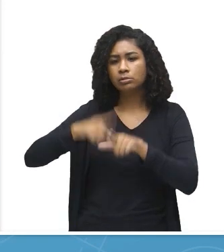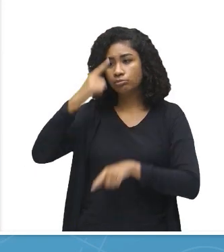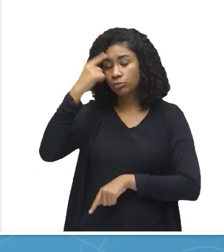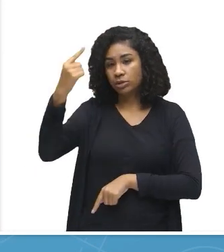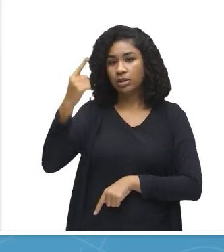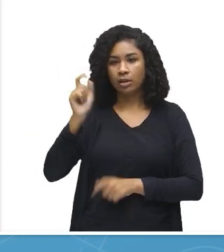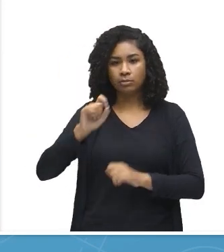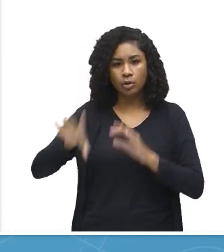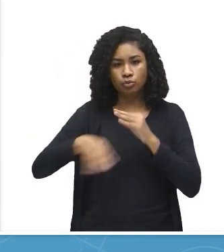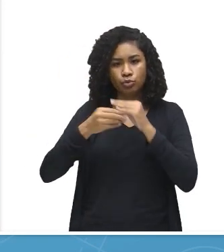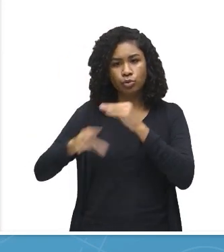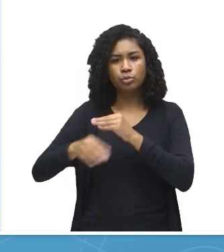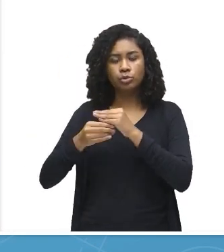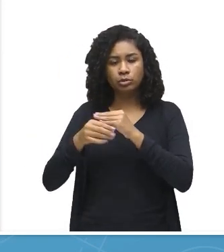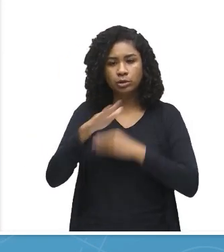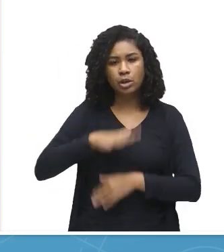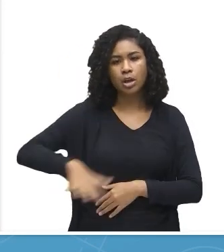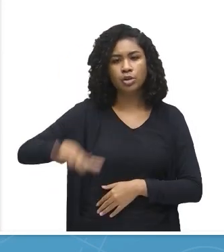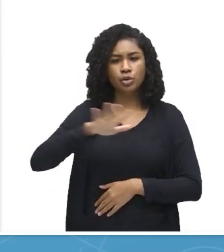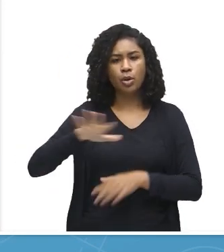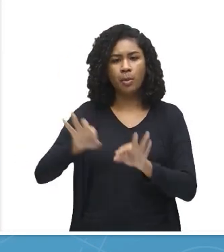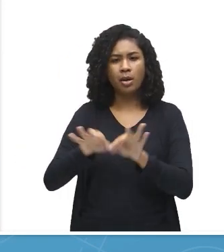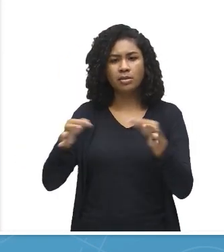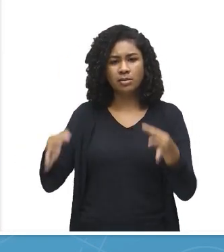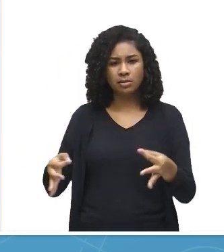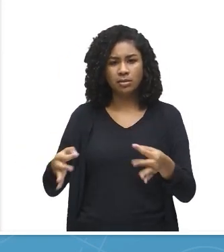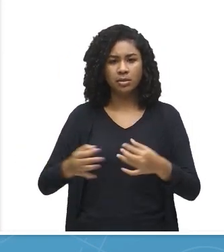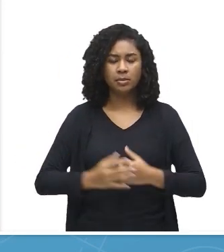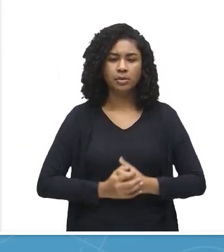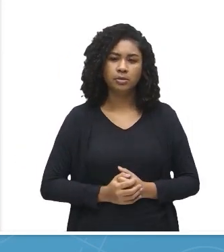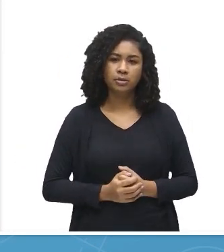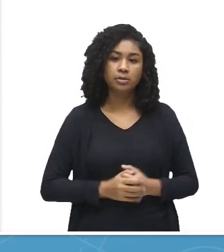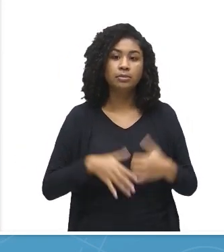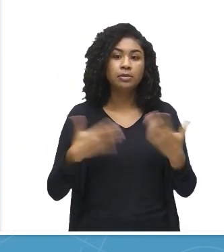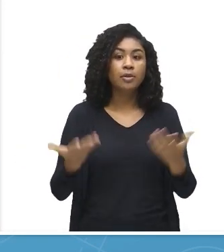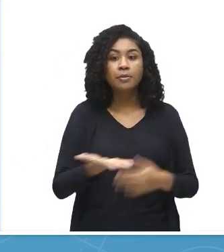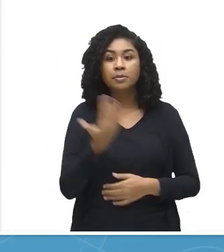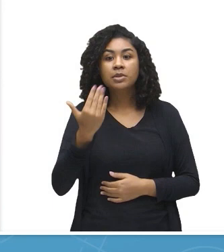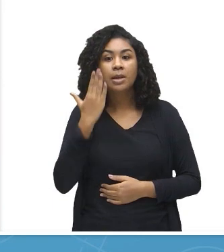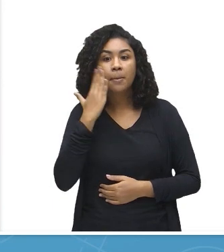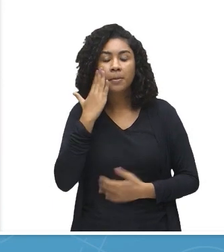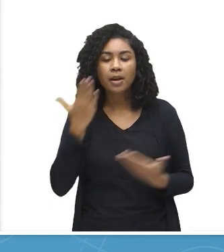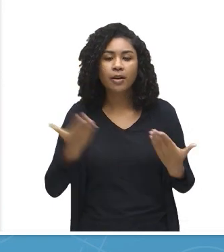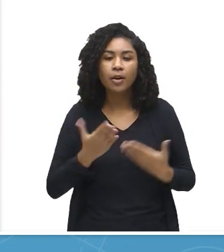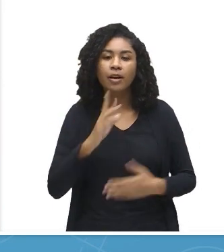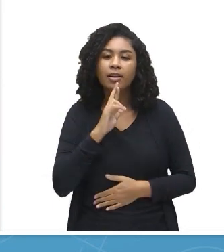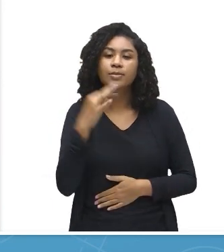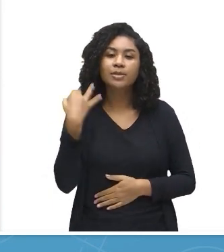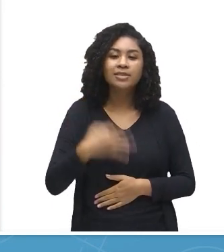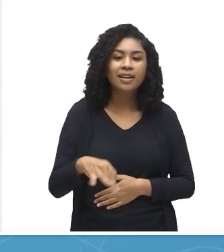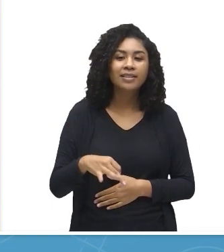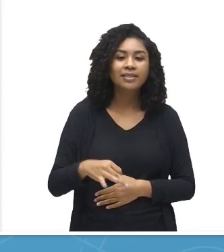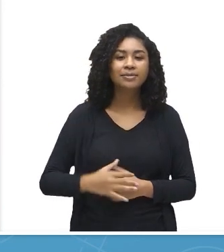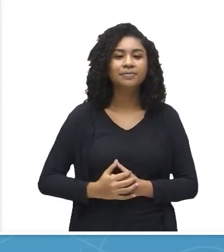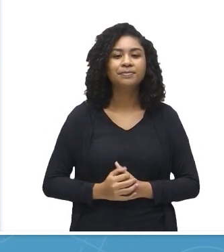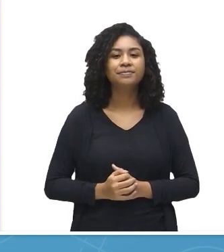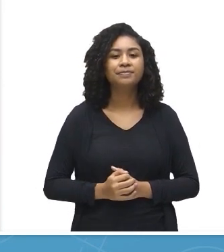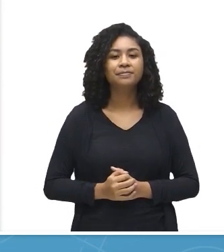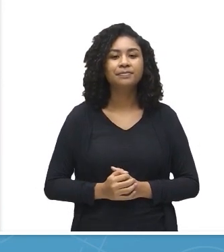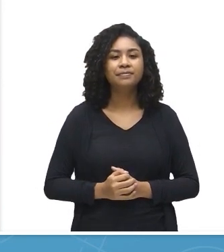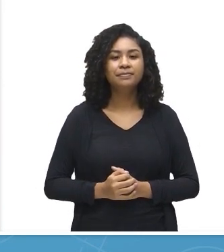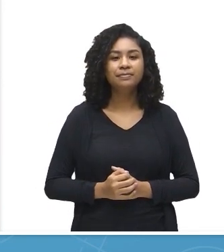mais carentes. É o estilo dos grandes mestres do samba. Vamos ver qual é a nossa alternativa correta. E